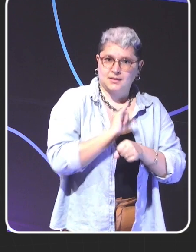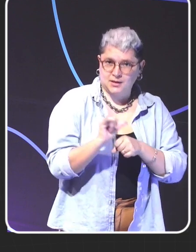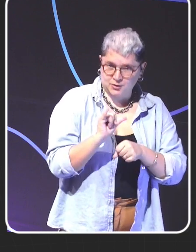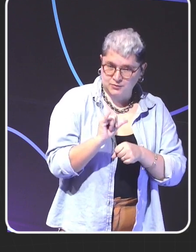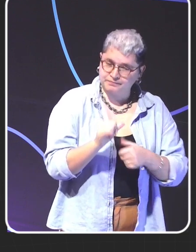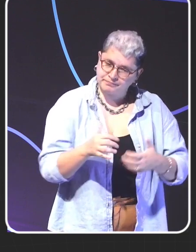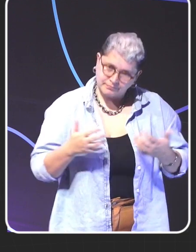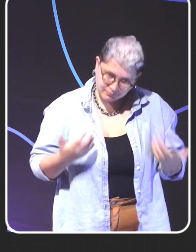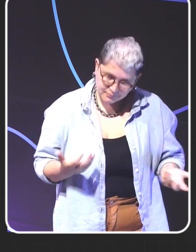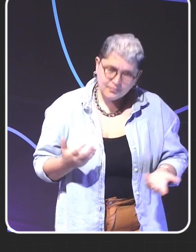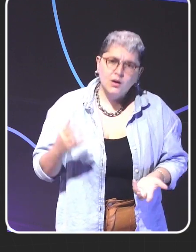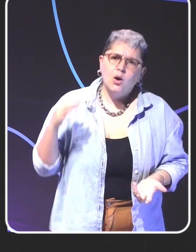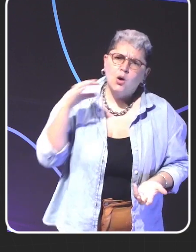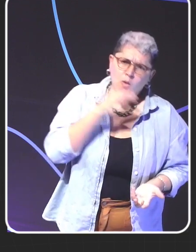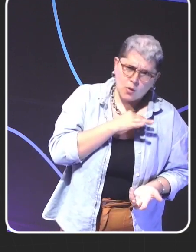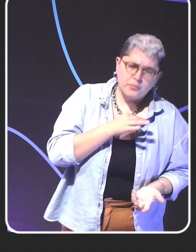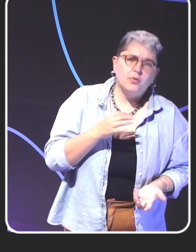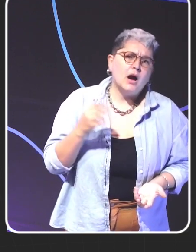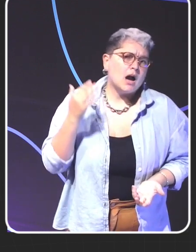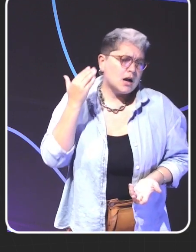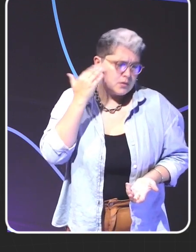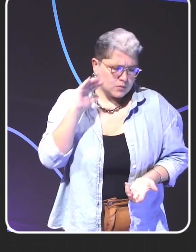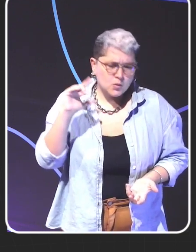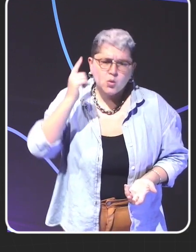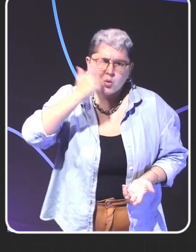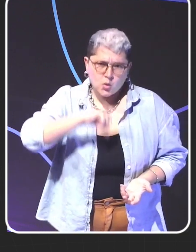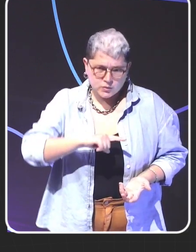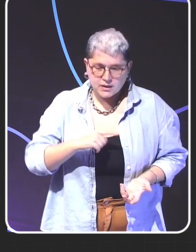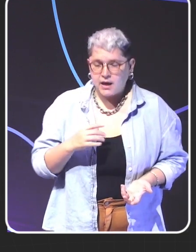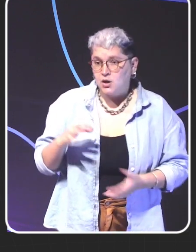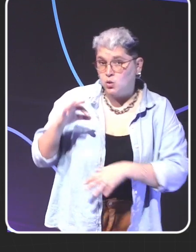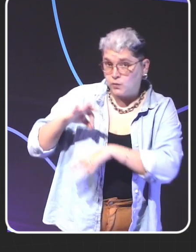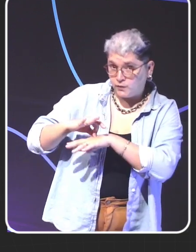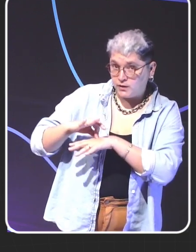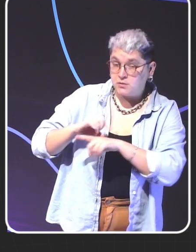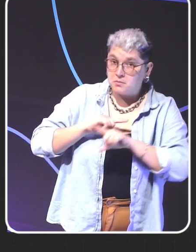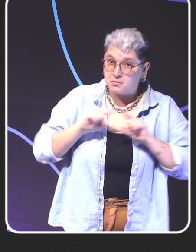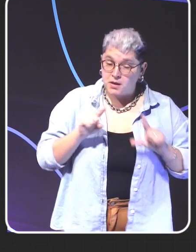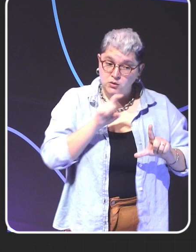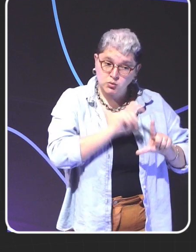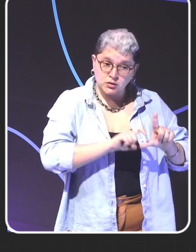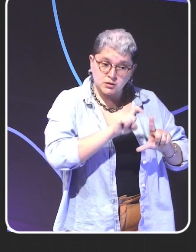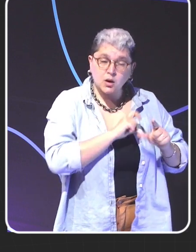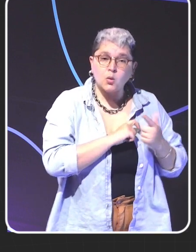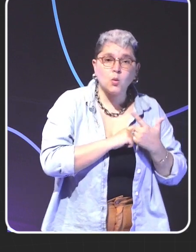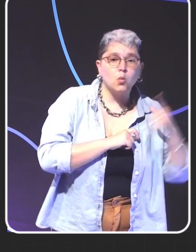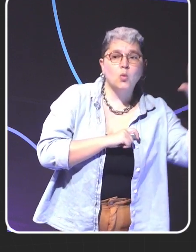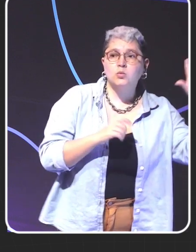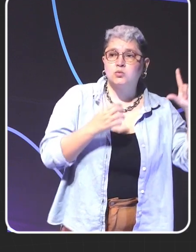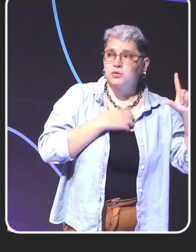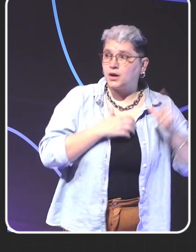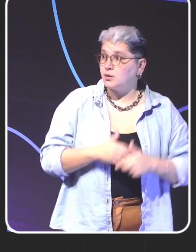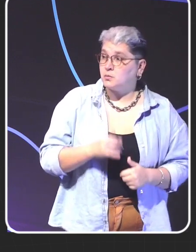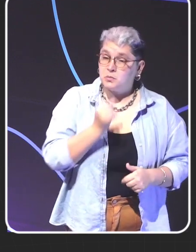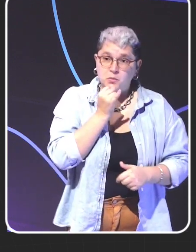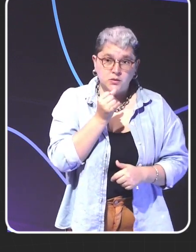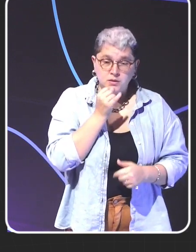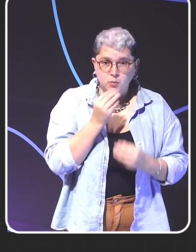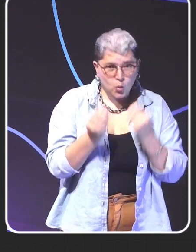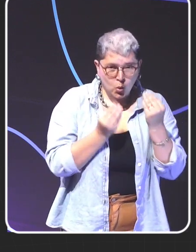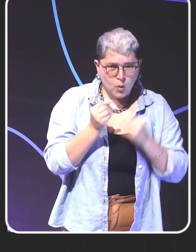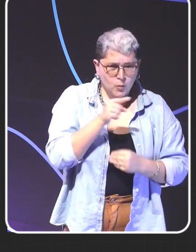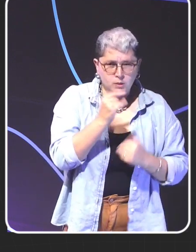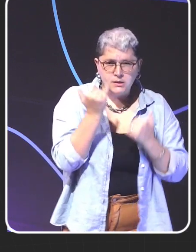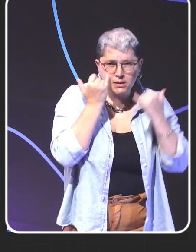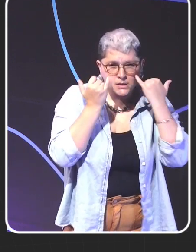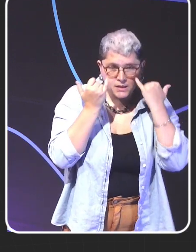físico, mas no digital a gente consegue ter uma outra perspectiva e camada de dados. Entender, por exemplo, como esses dados de consumo, a